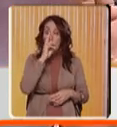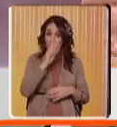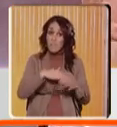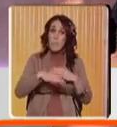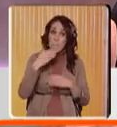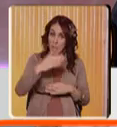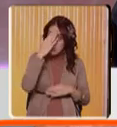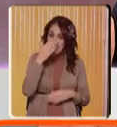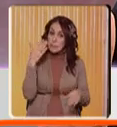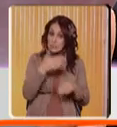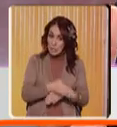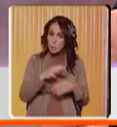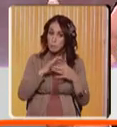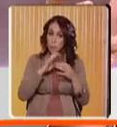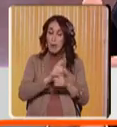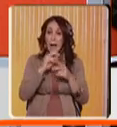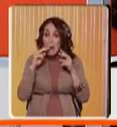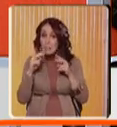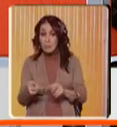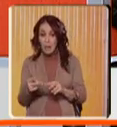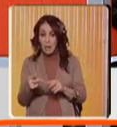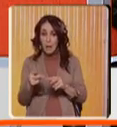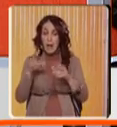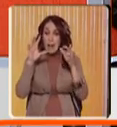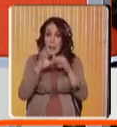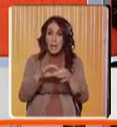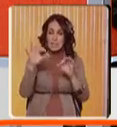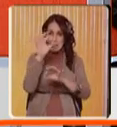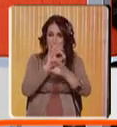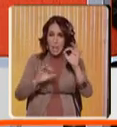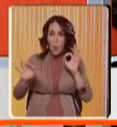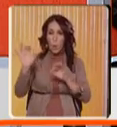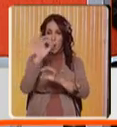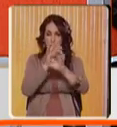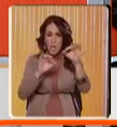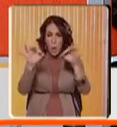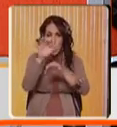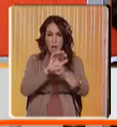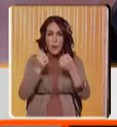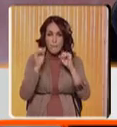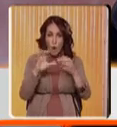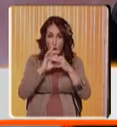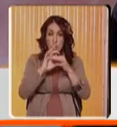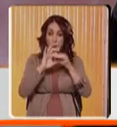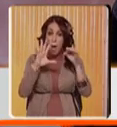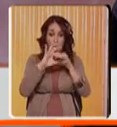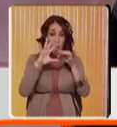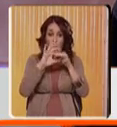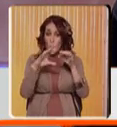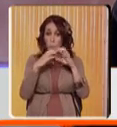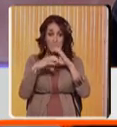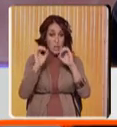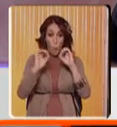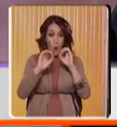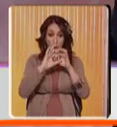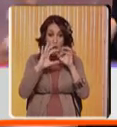cérebro, diretamente porque altera a ligação entre as células nervosas, entre os neurónios, e, portanto, as comunicações não se estabelecem. E, por outro